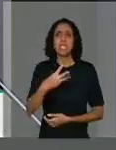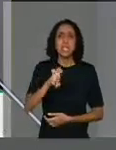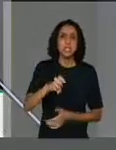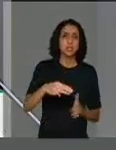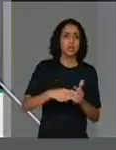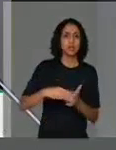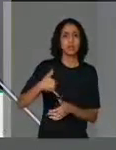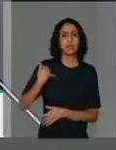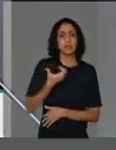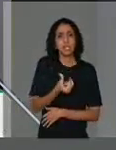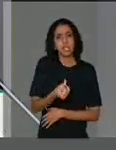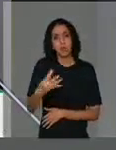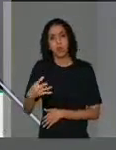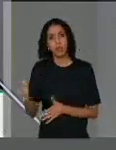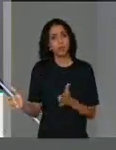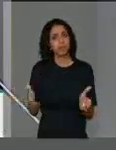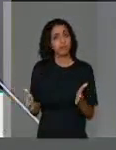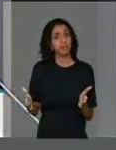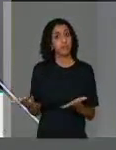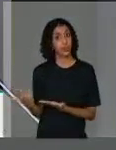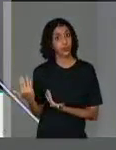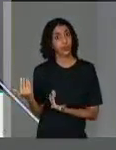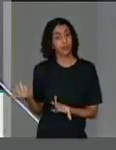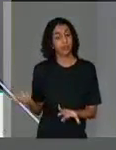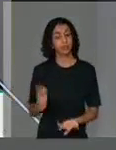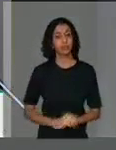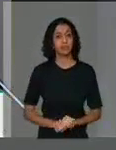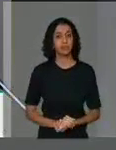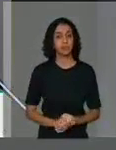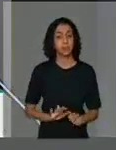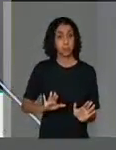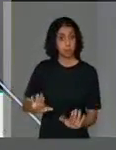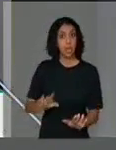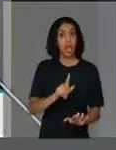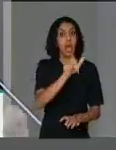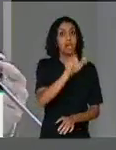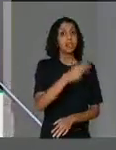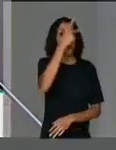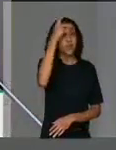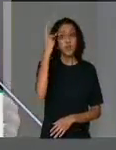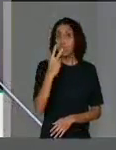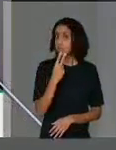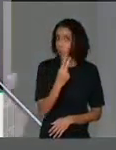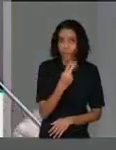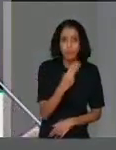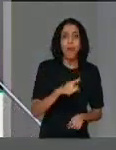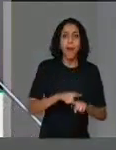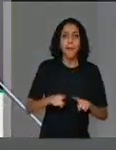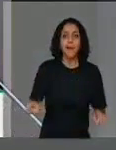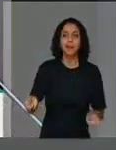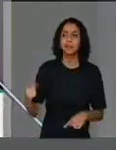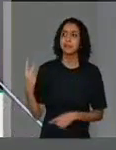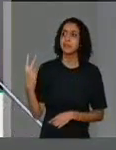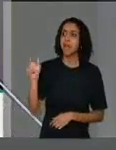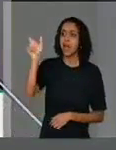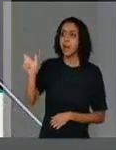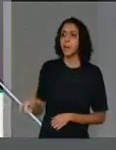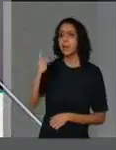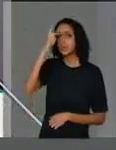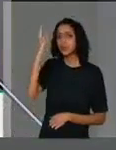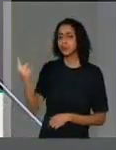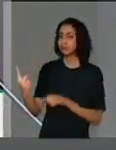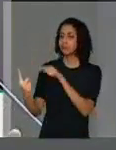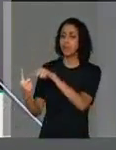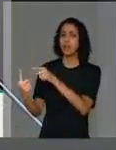35 e 64 anos. Os não fumantes, que respiram a fumaça do tabaco, não